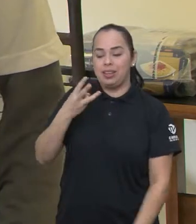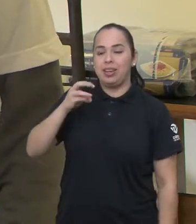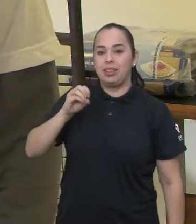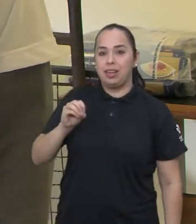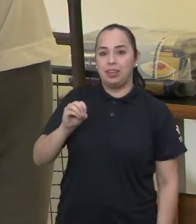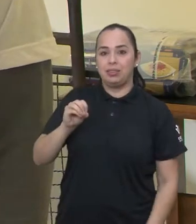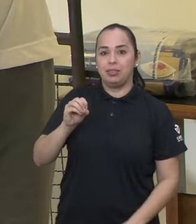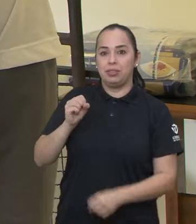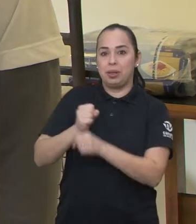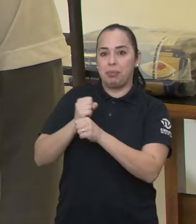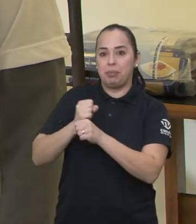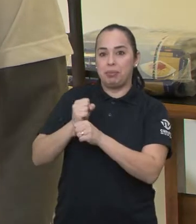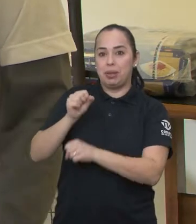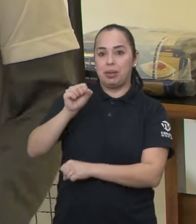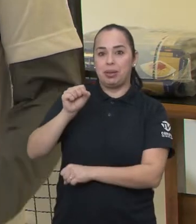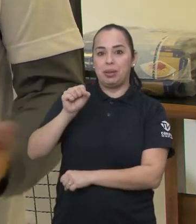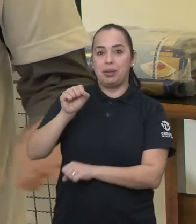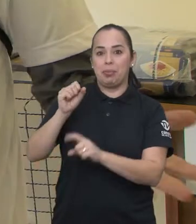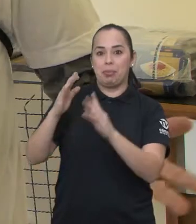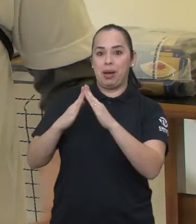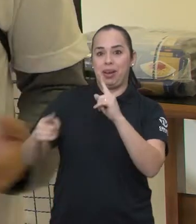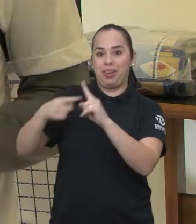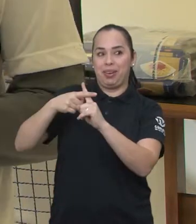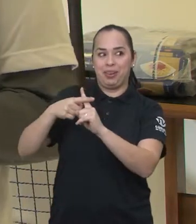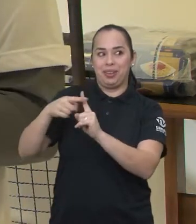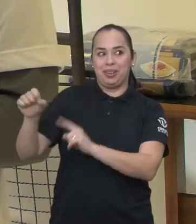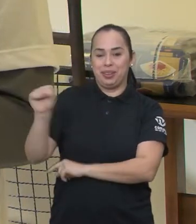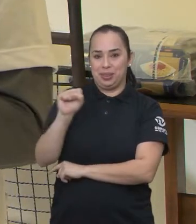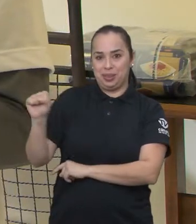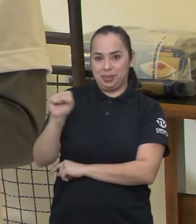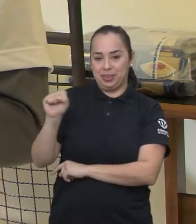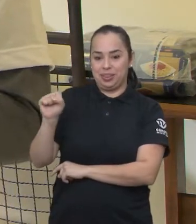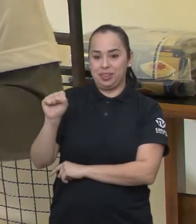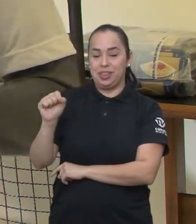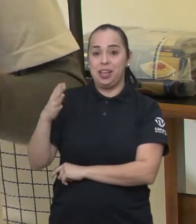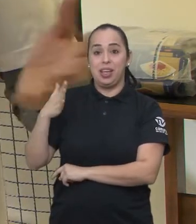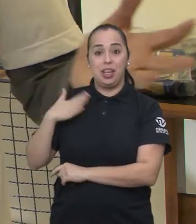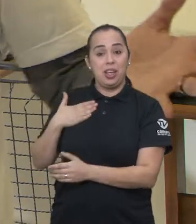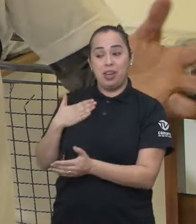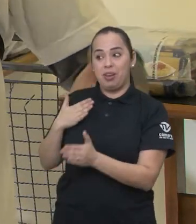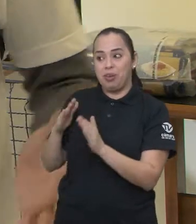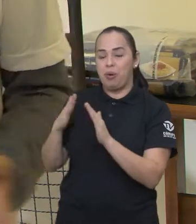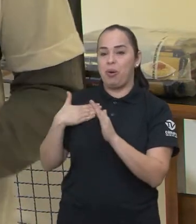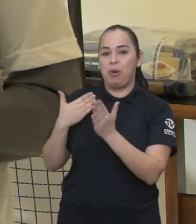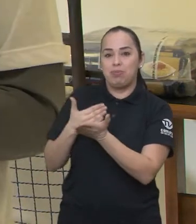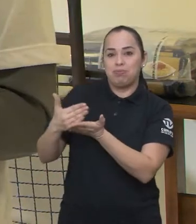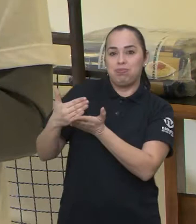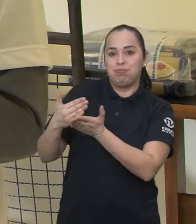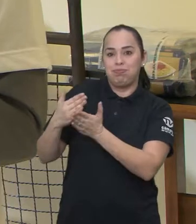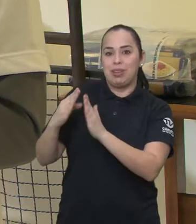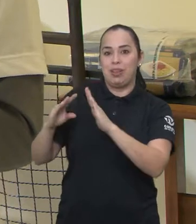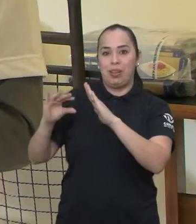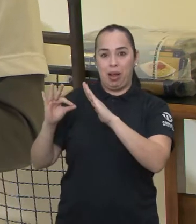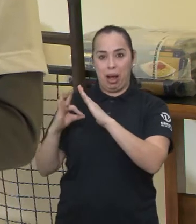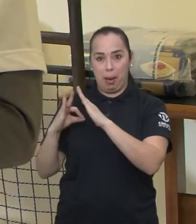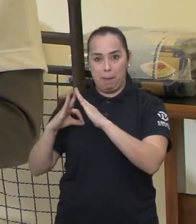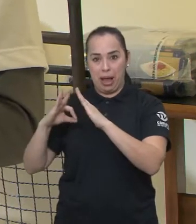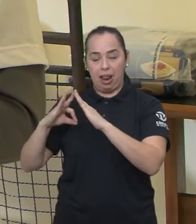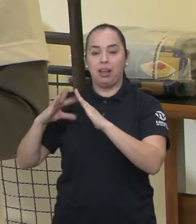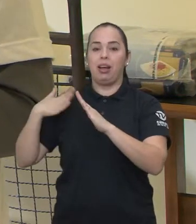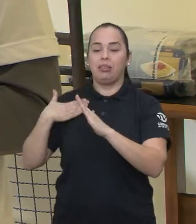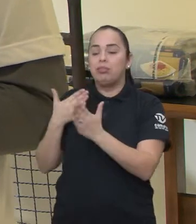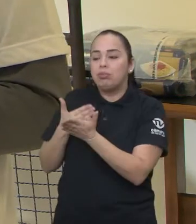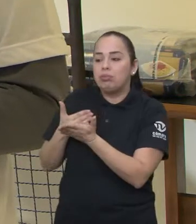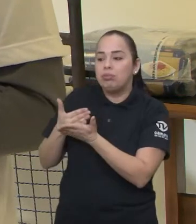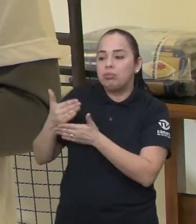30 anos de o santo só para ter uma ideia estou aqui há 35 Então estou aqui desde a época que era Capela Capela ainda